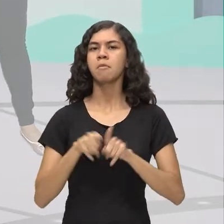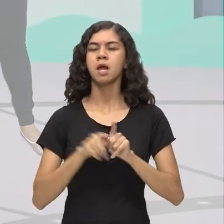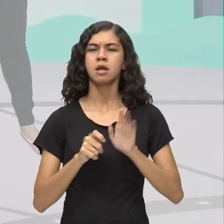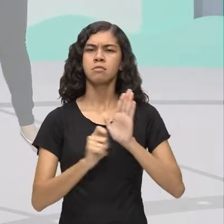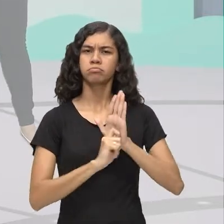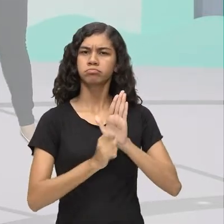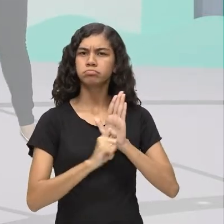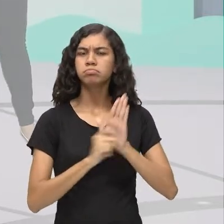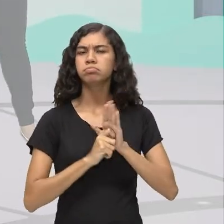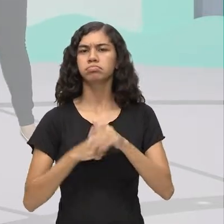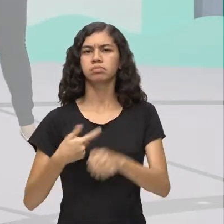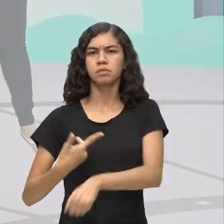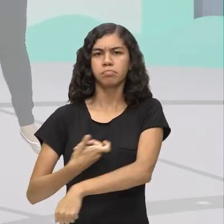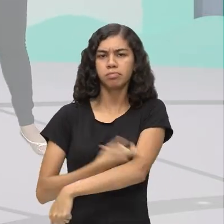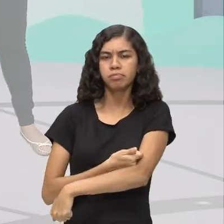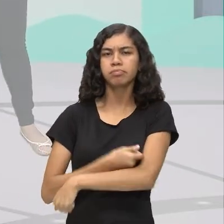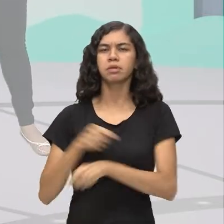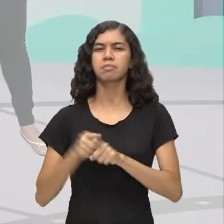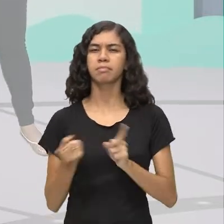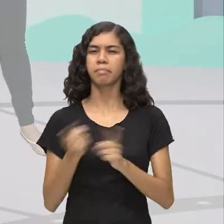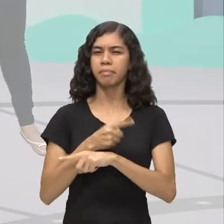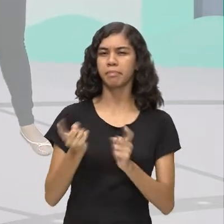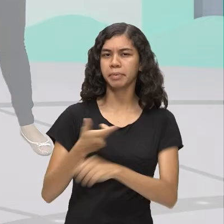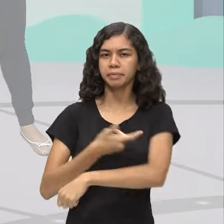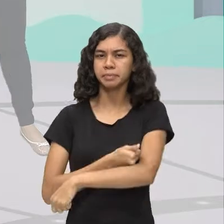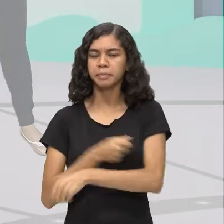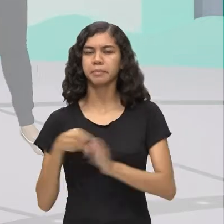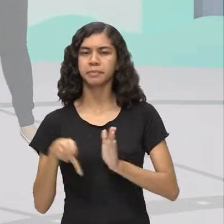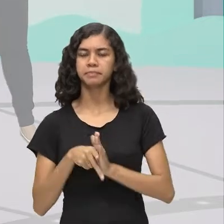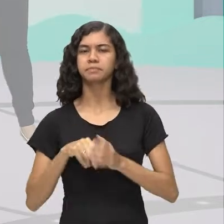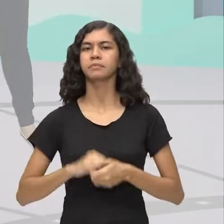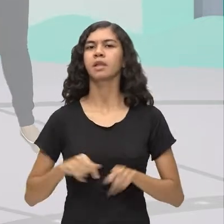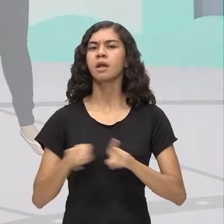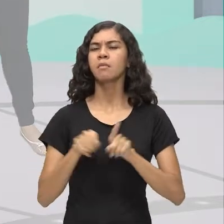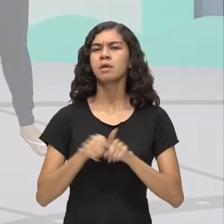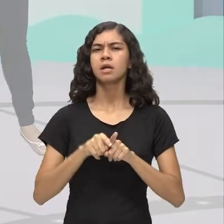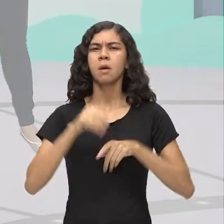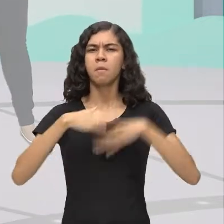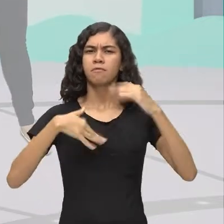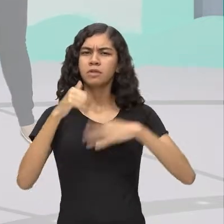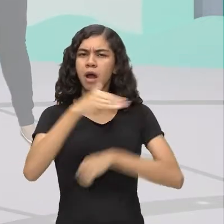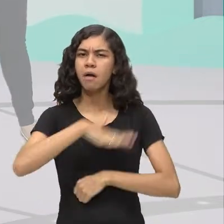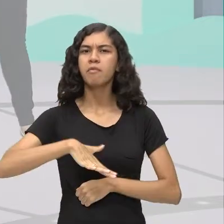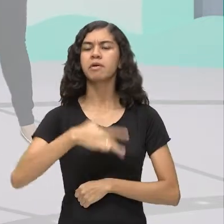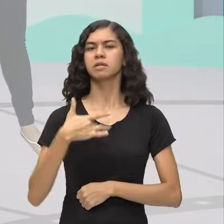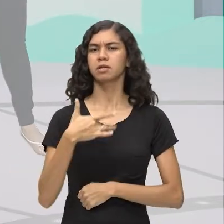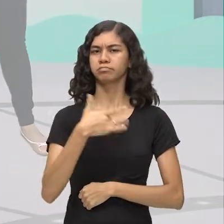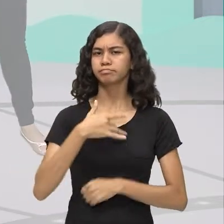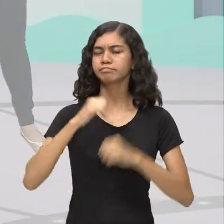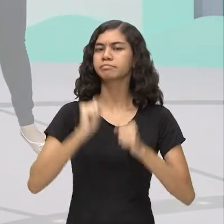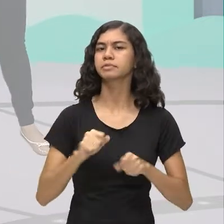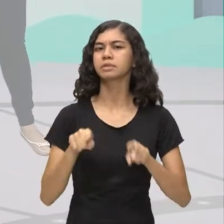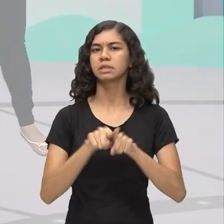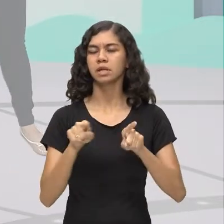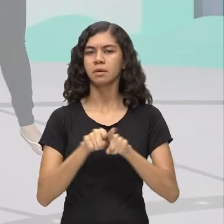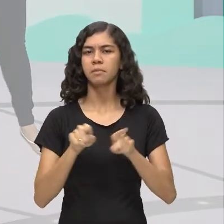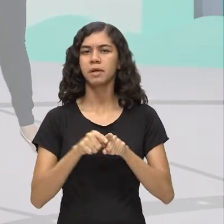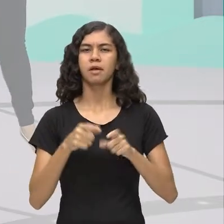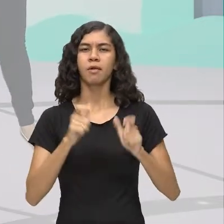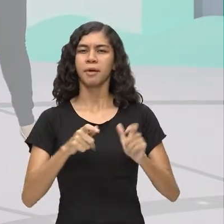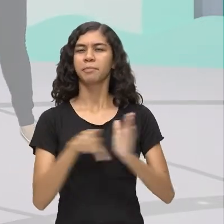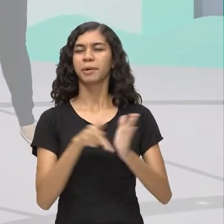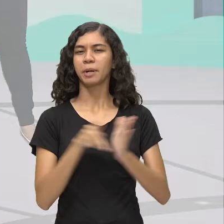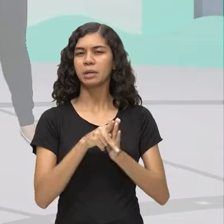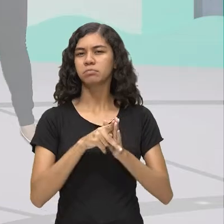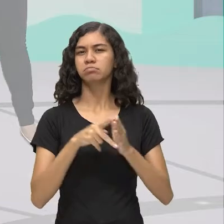injetáveis, compartilhamento de seringas. Os técnicos de saúde também podem estar expostos, ali devido ao seu ambiente de